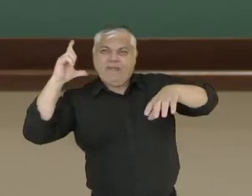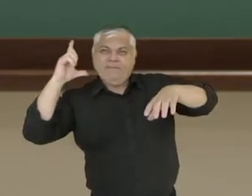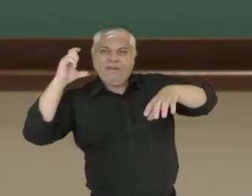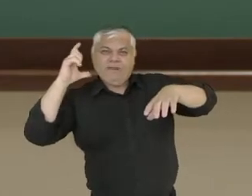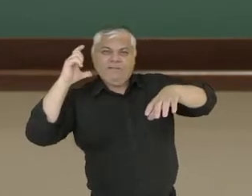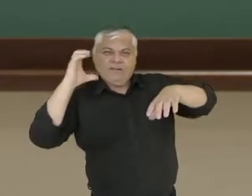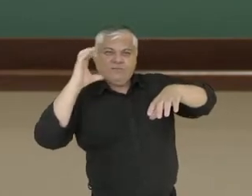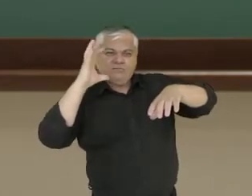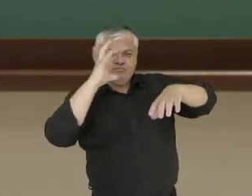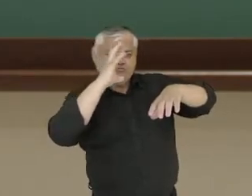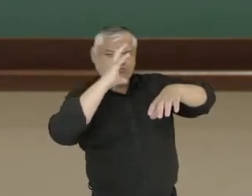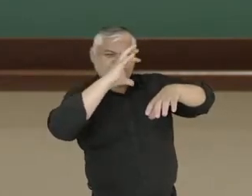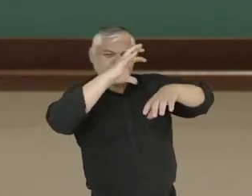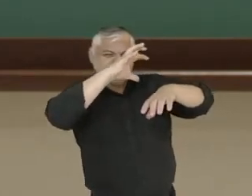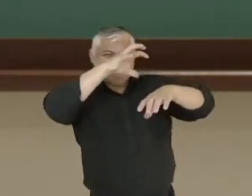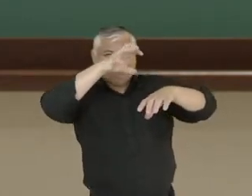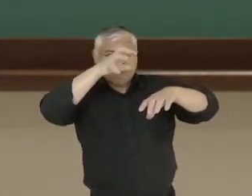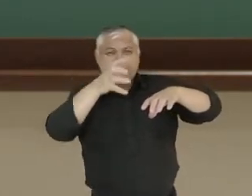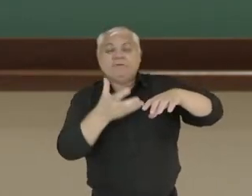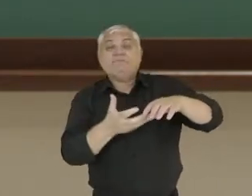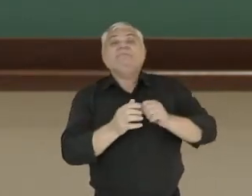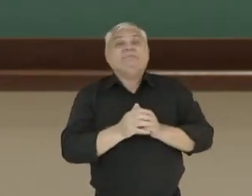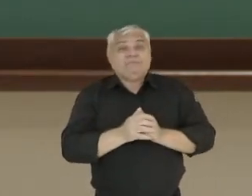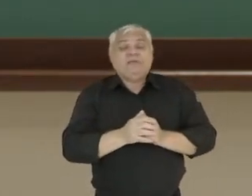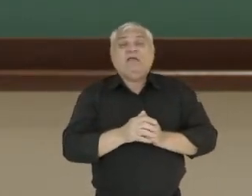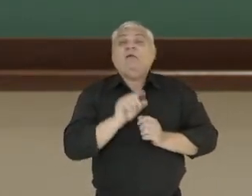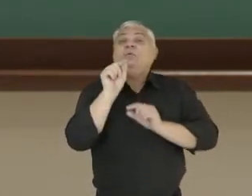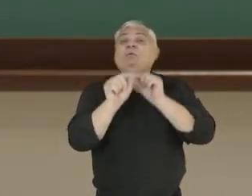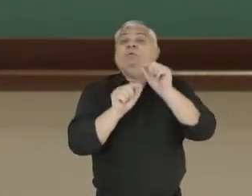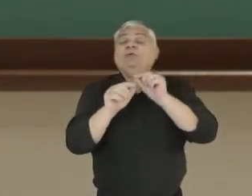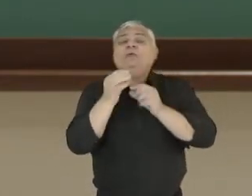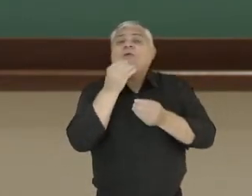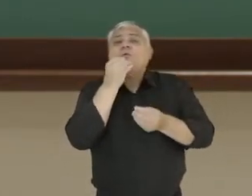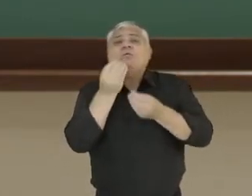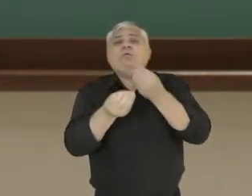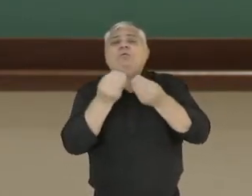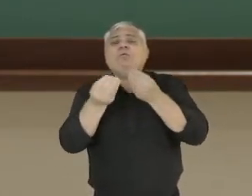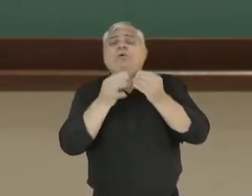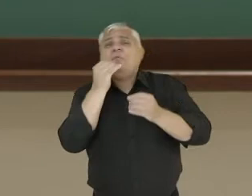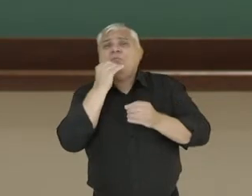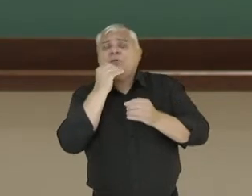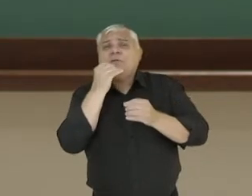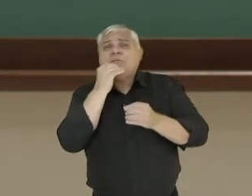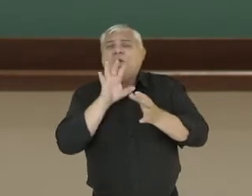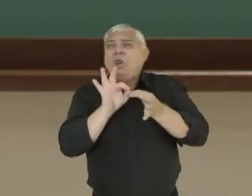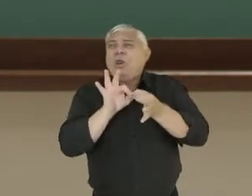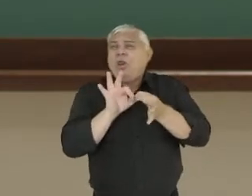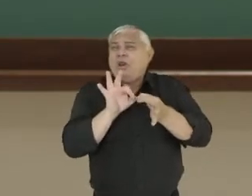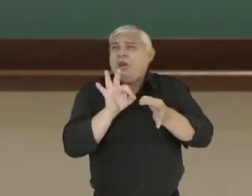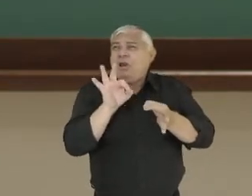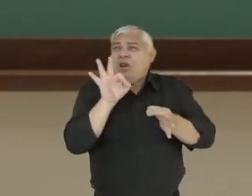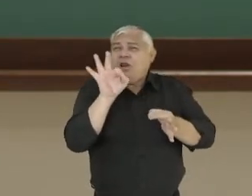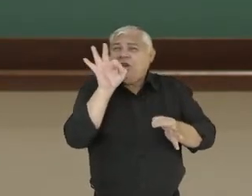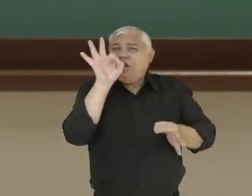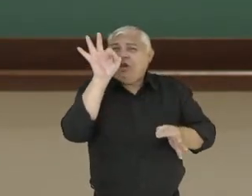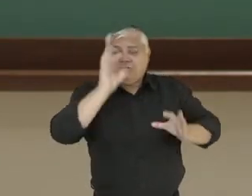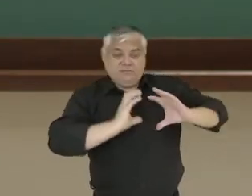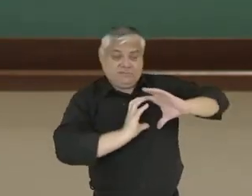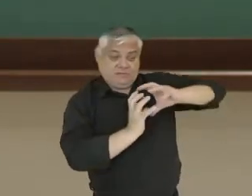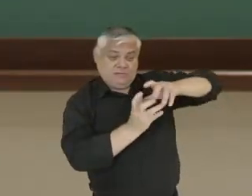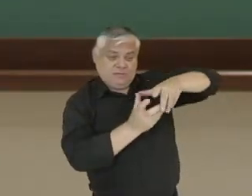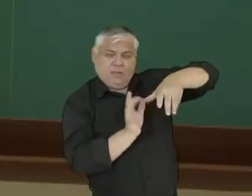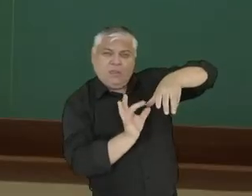em sensoriamento remoto, vamos justamente falar desse monitoramento feito à distância da superfície do nosso